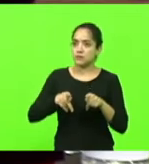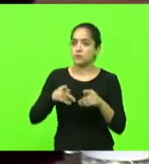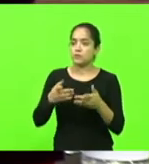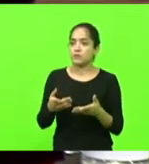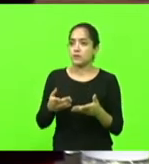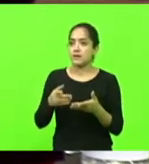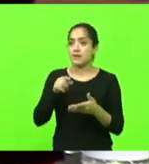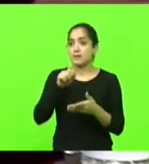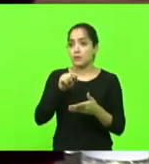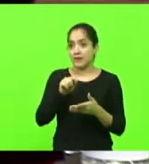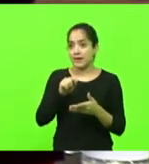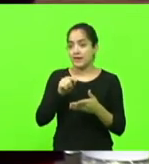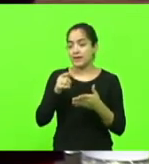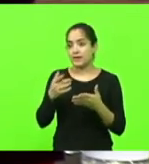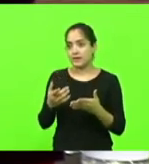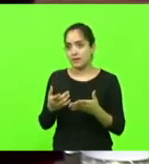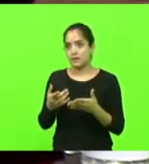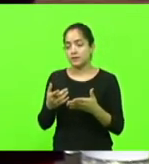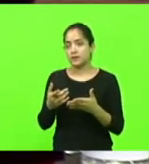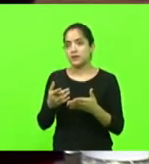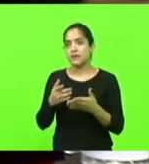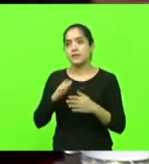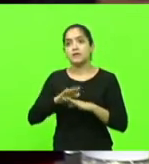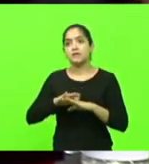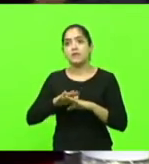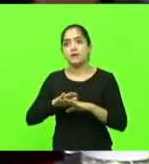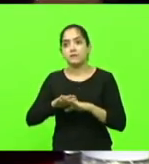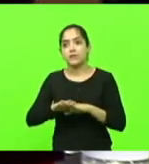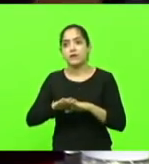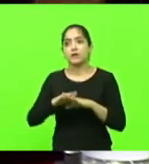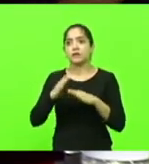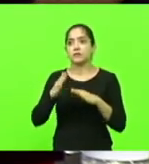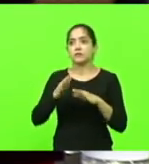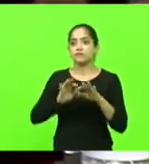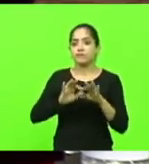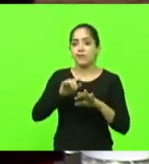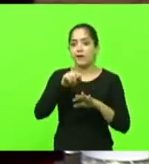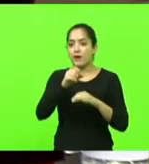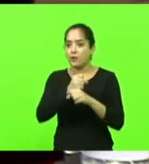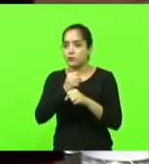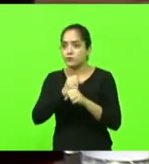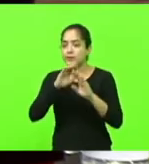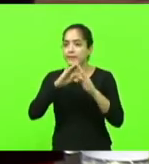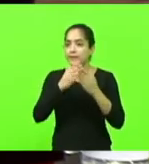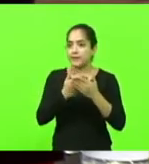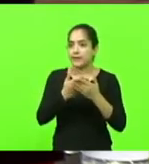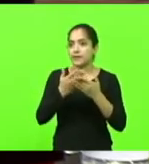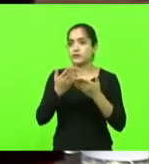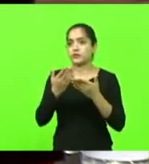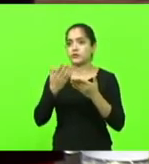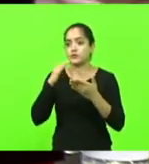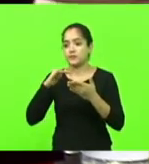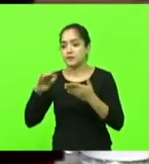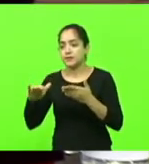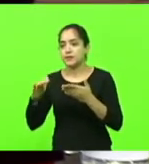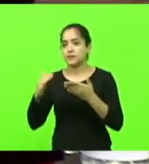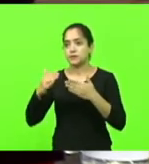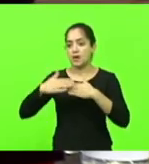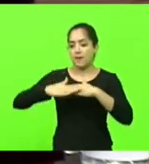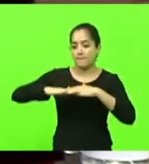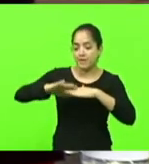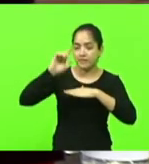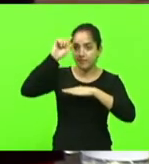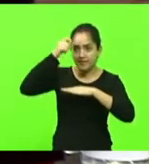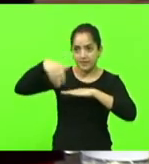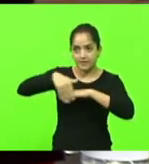é o poder público que vai fazer, que vai construir a creche, que vai construir a escola, que vai fazer a pavimentação da